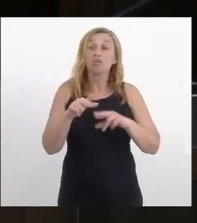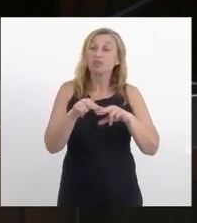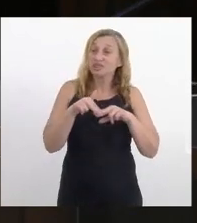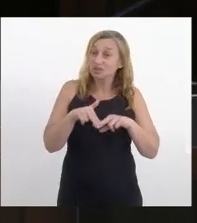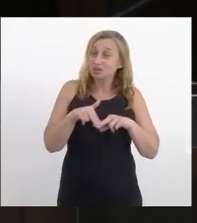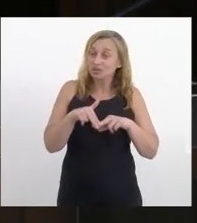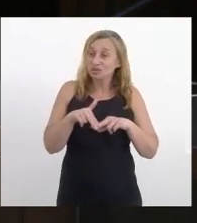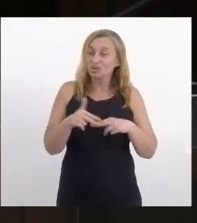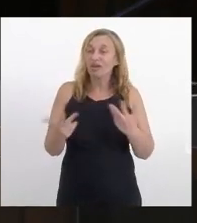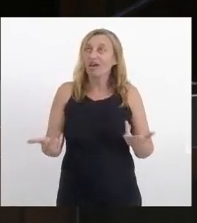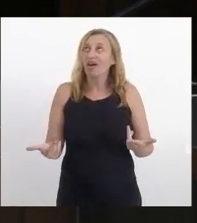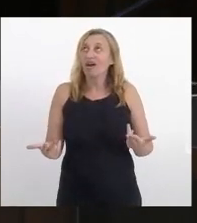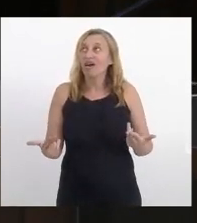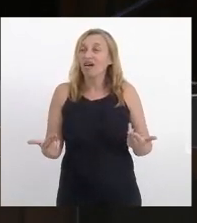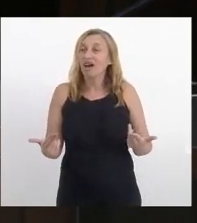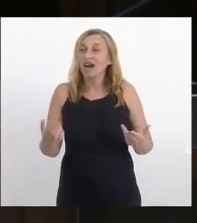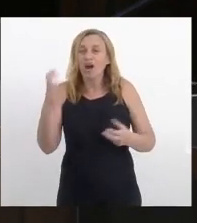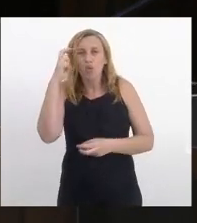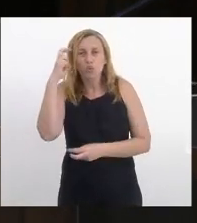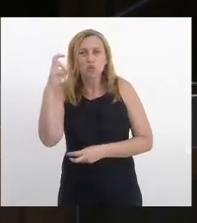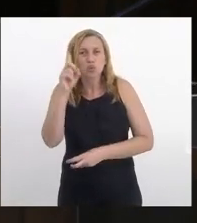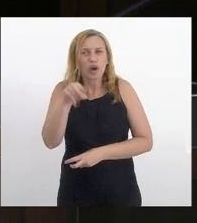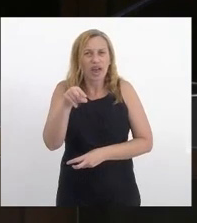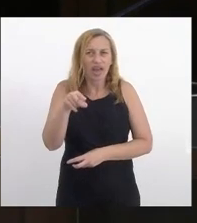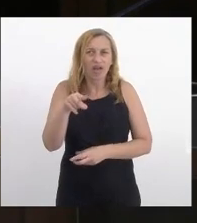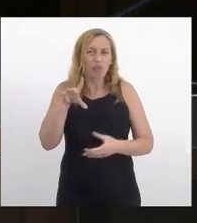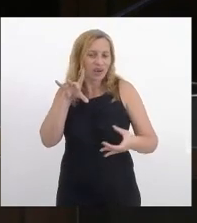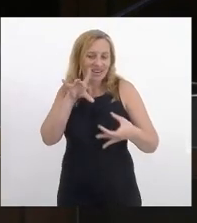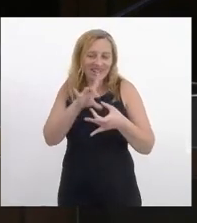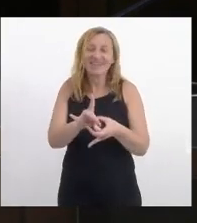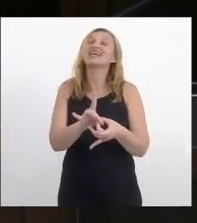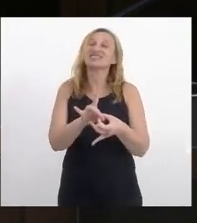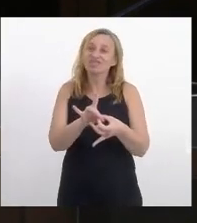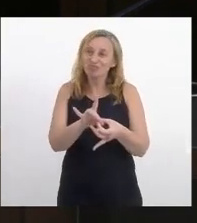Portanto, a cultura é uma ferramenta